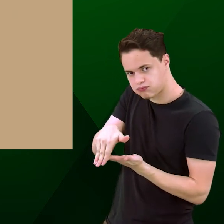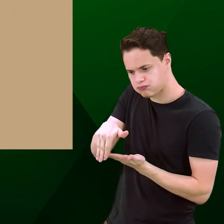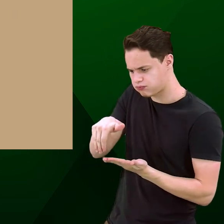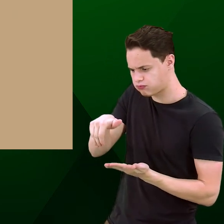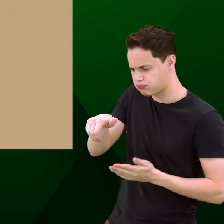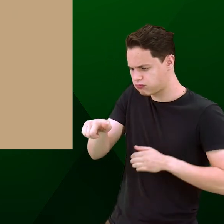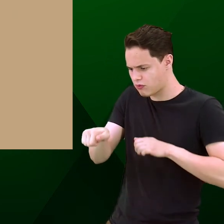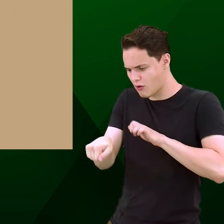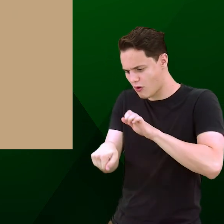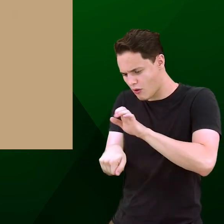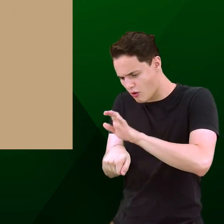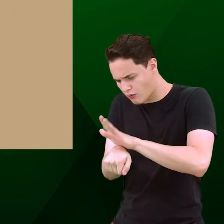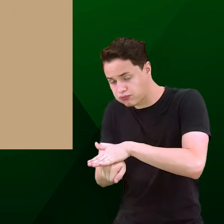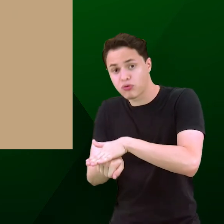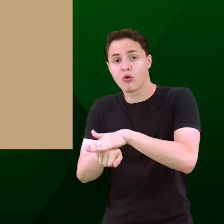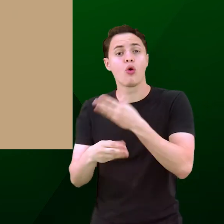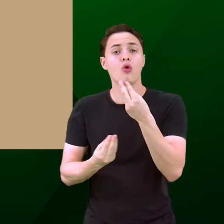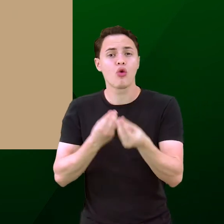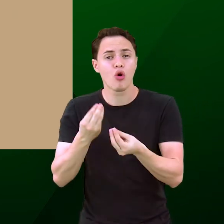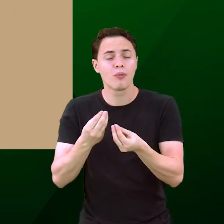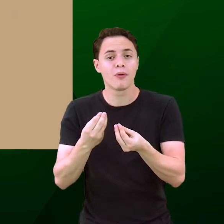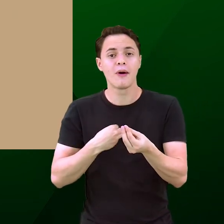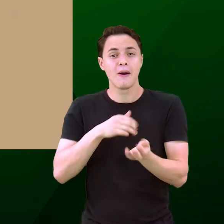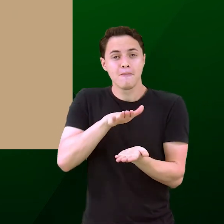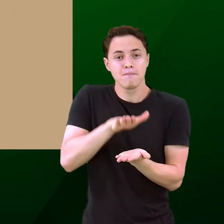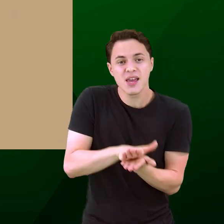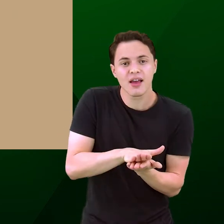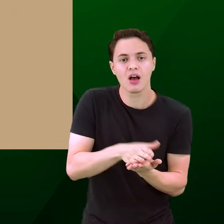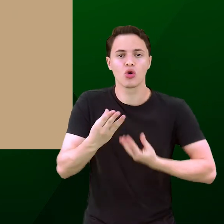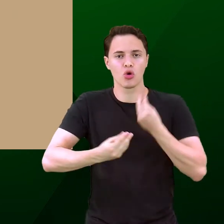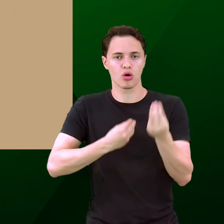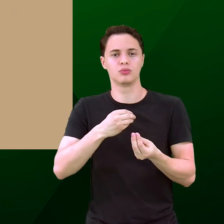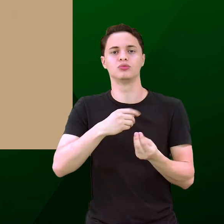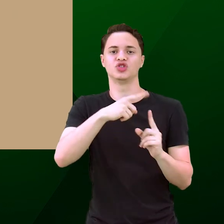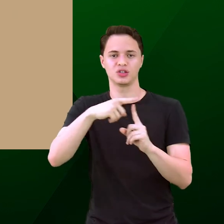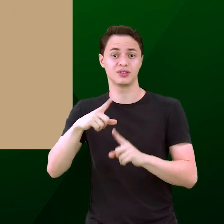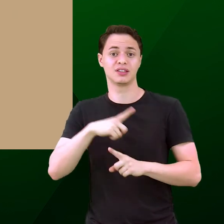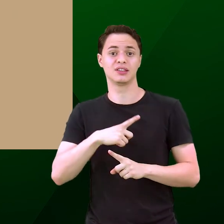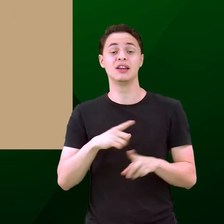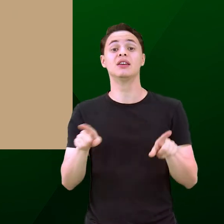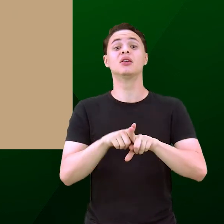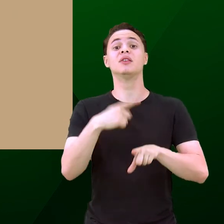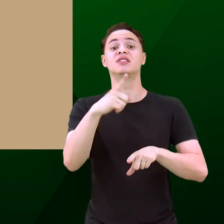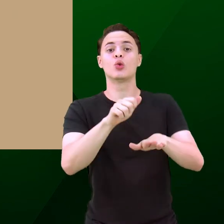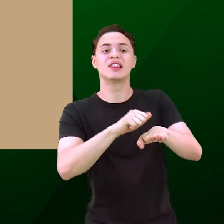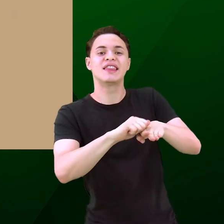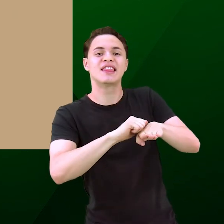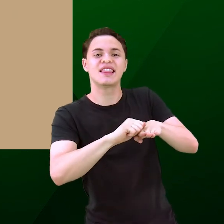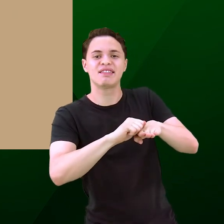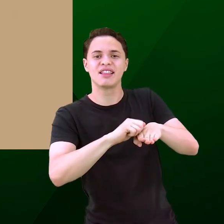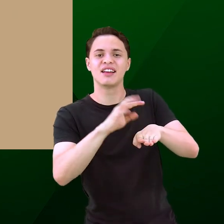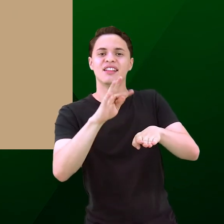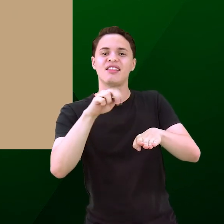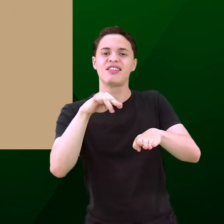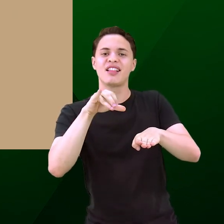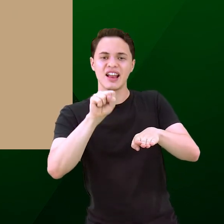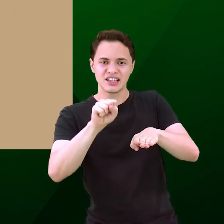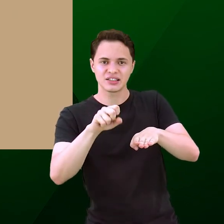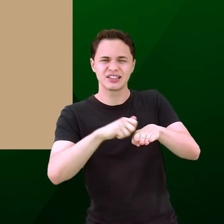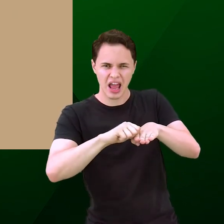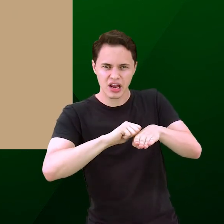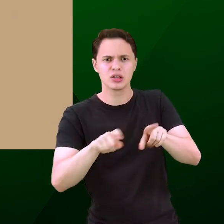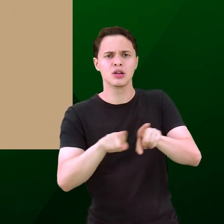aí, em lesões desnecessárias durante o nosso planejamento. Tá? Então, primeiro ponto, nunca